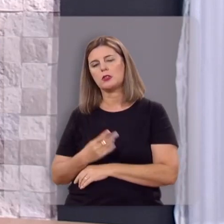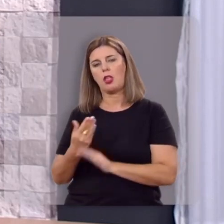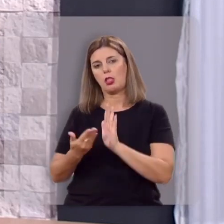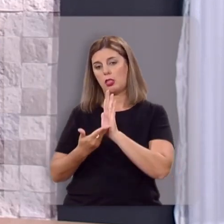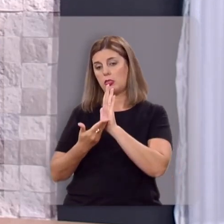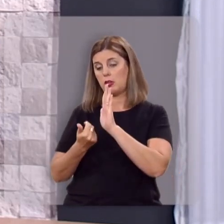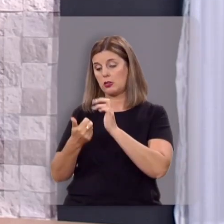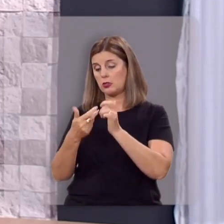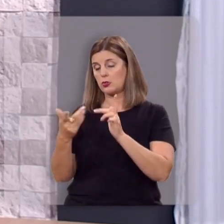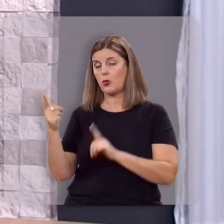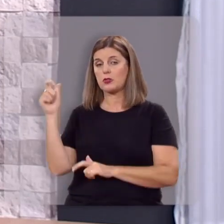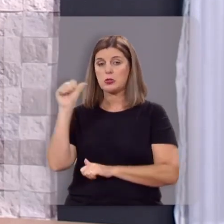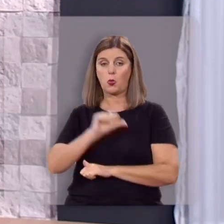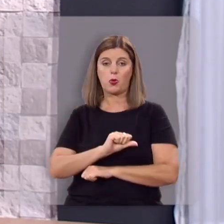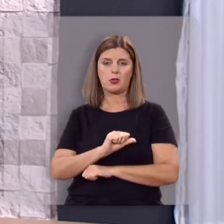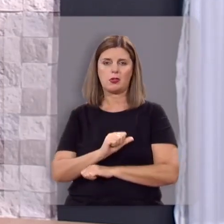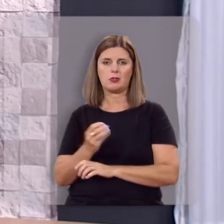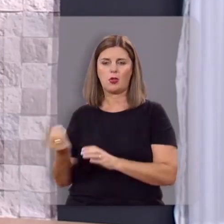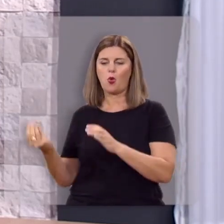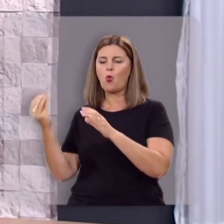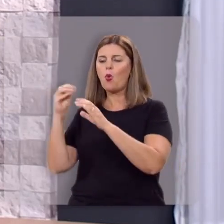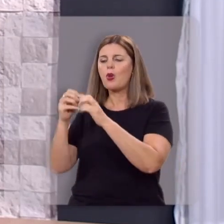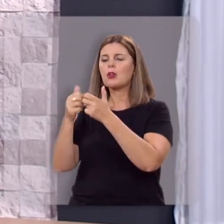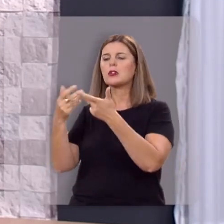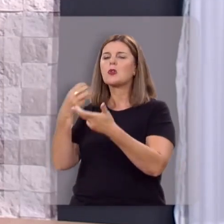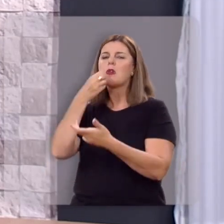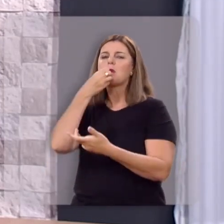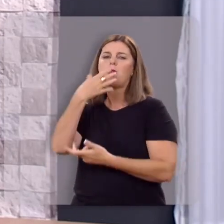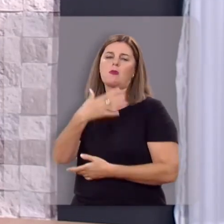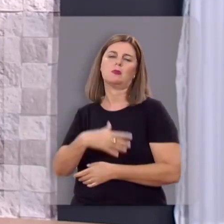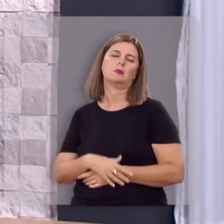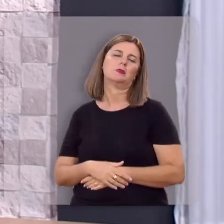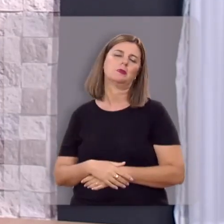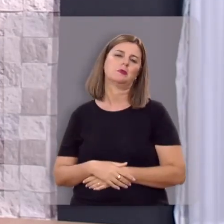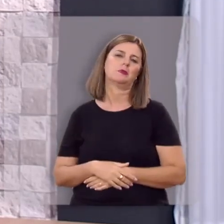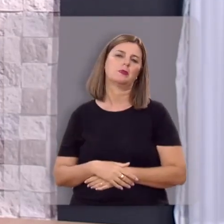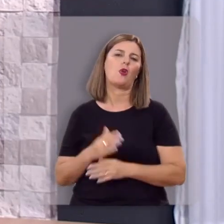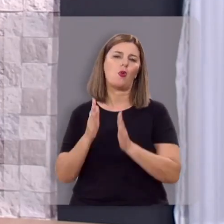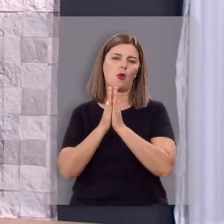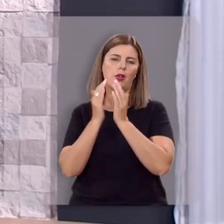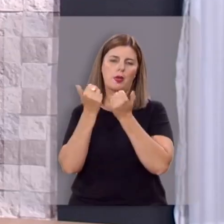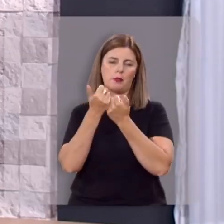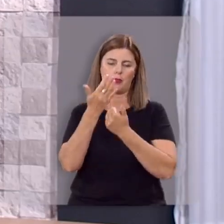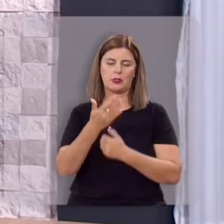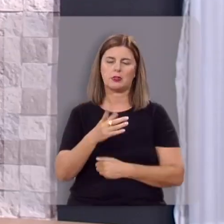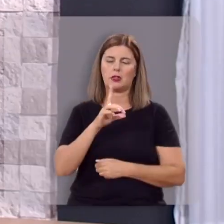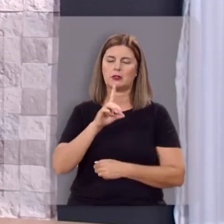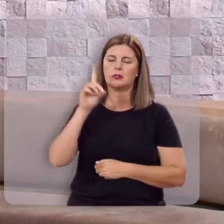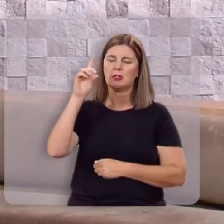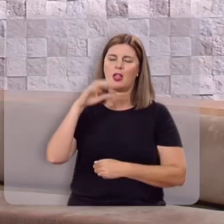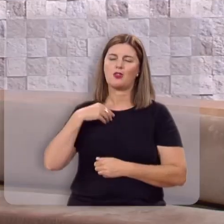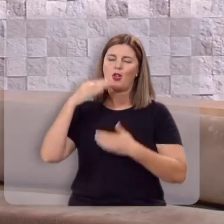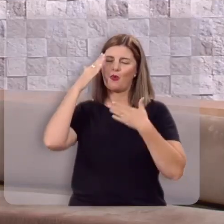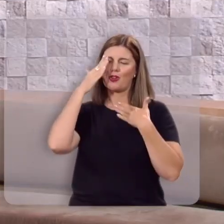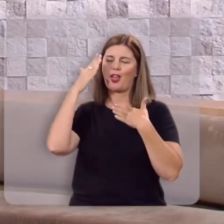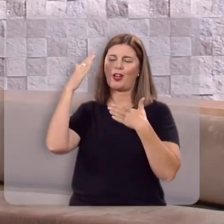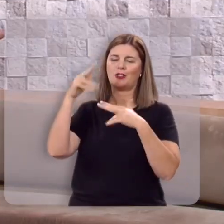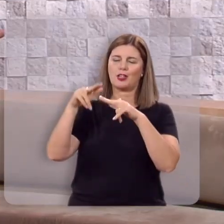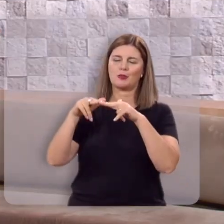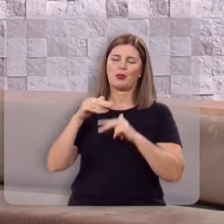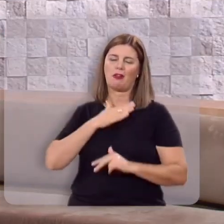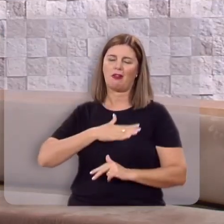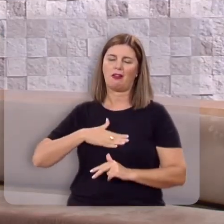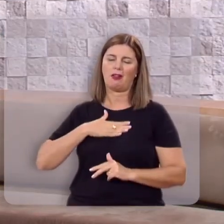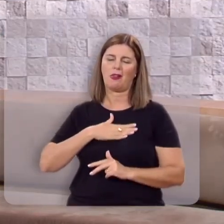2022, tirando o que não presta, revestindo-nos aquilo que é bom. Deixa eu orar com você. Deus,